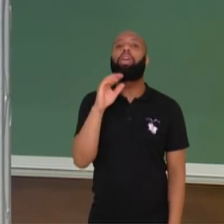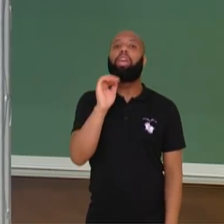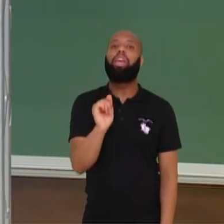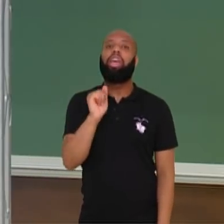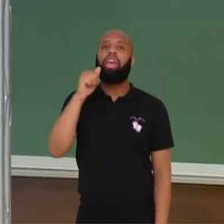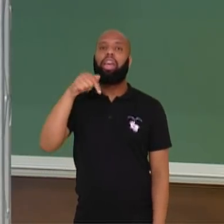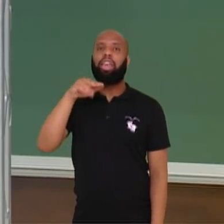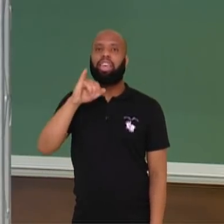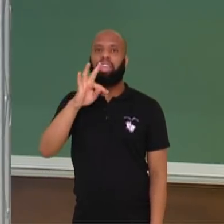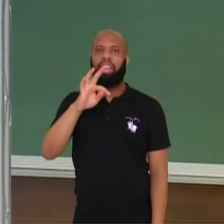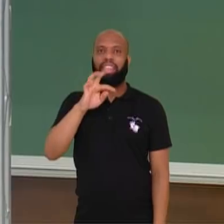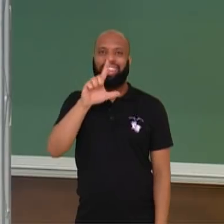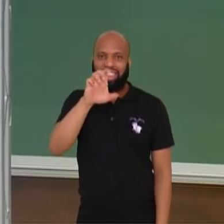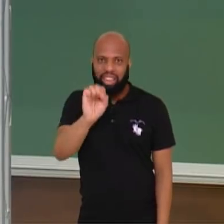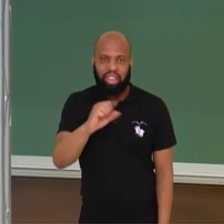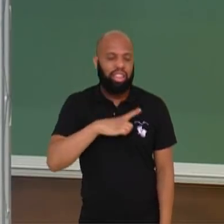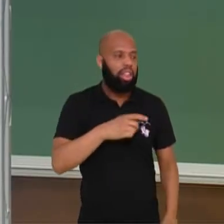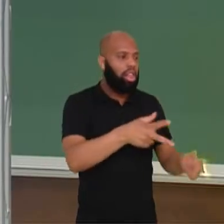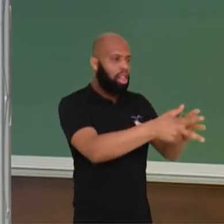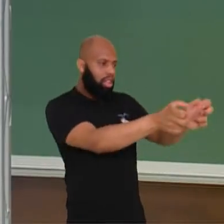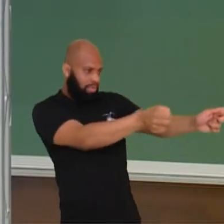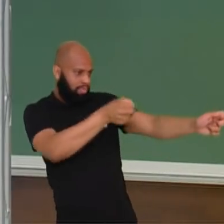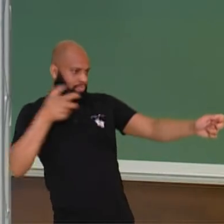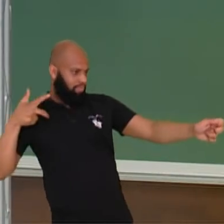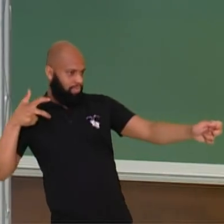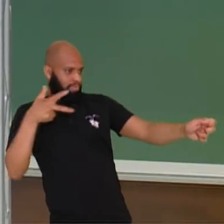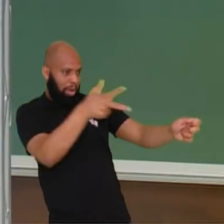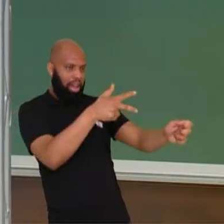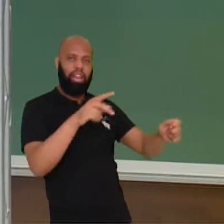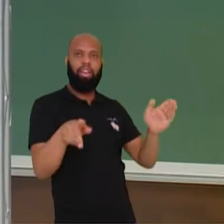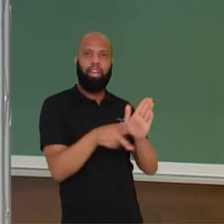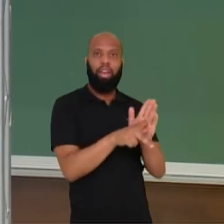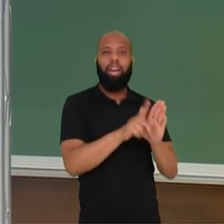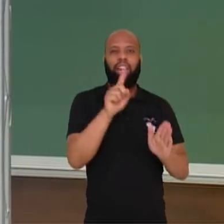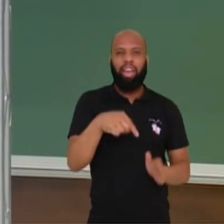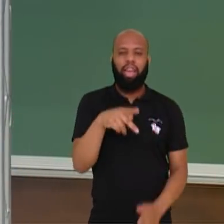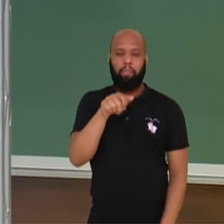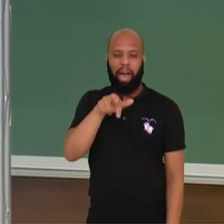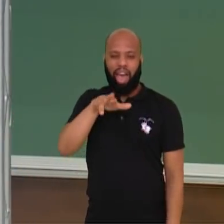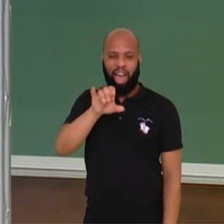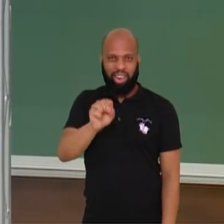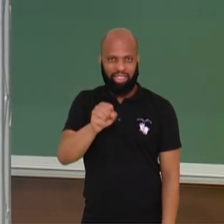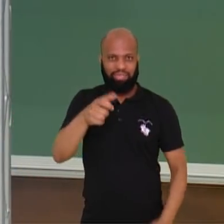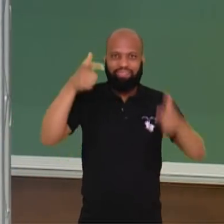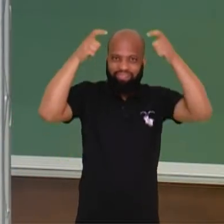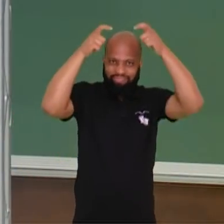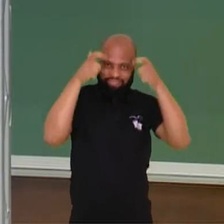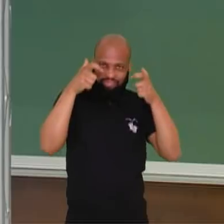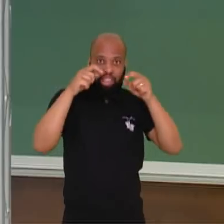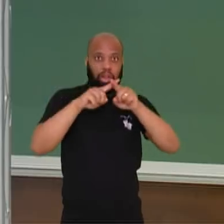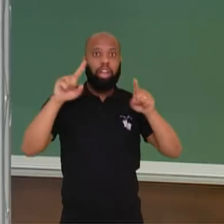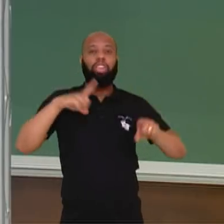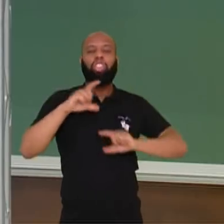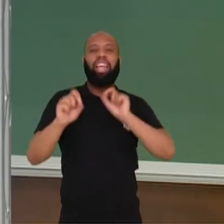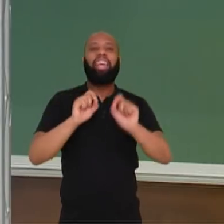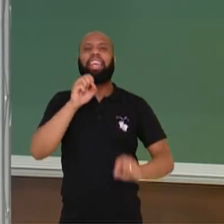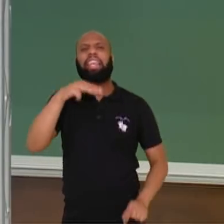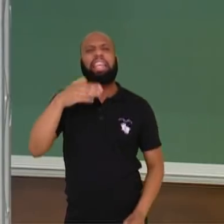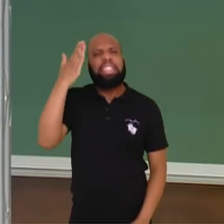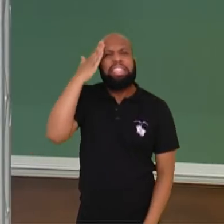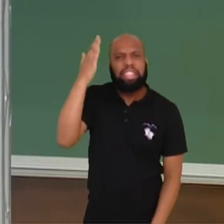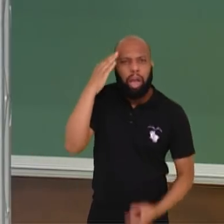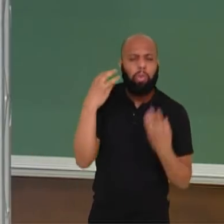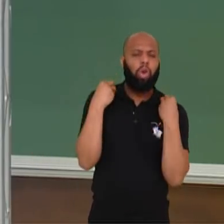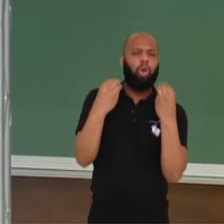uma flecha, disparada por Paris, um príncipe troiano, mas que, guiada por Apolo, que sabia da fraqueza do herói